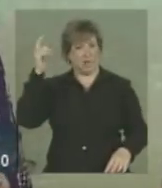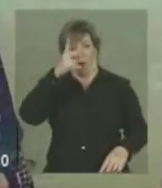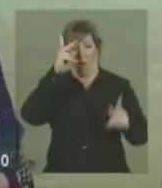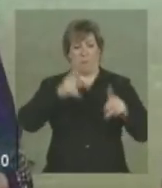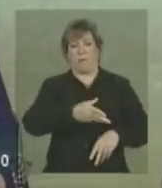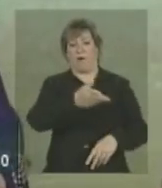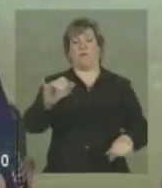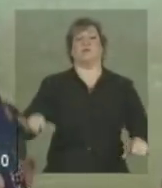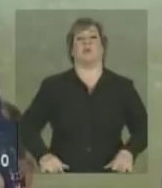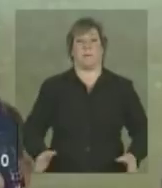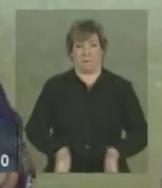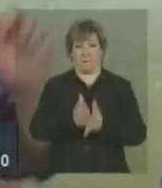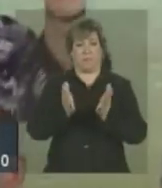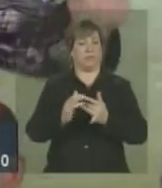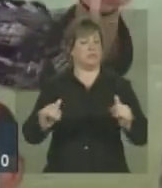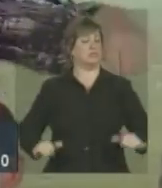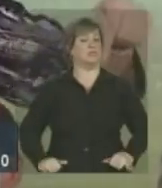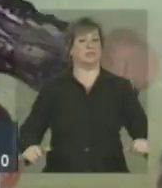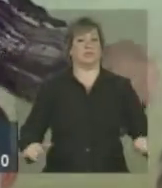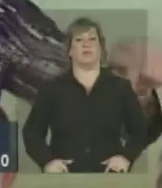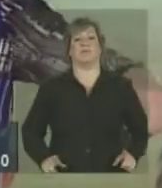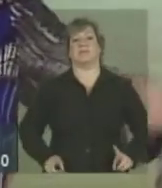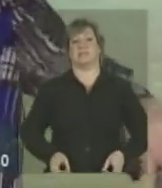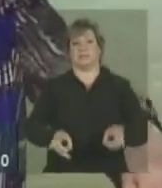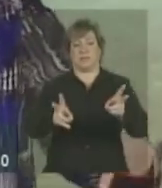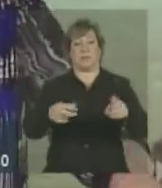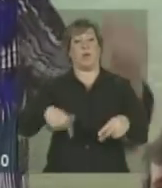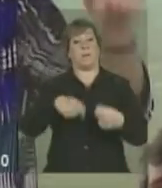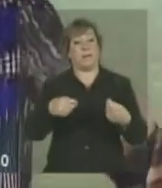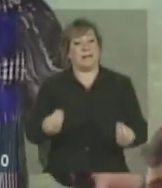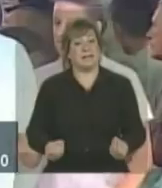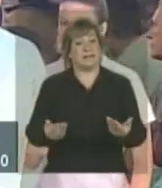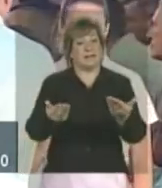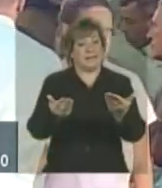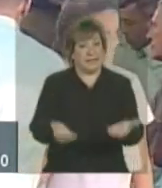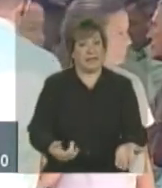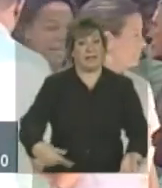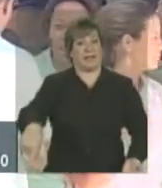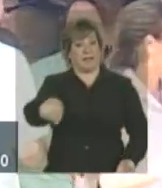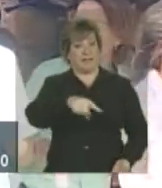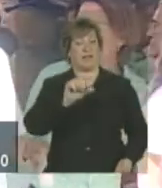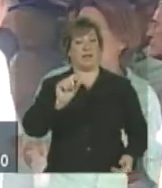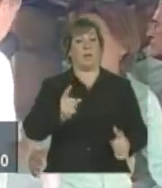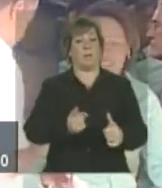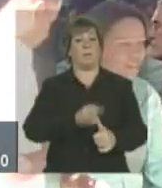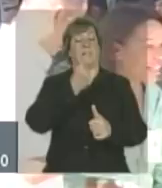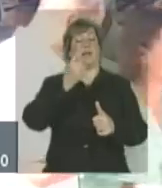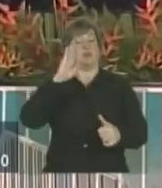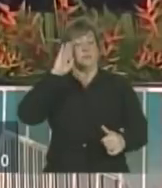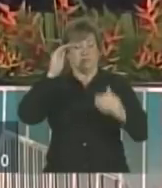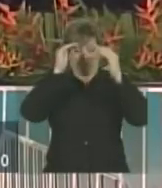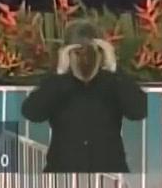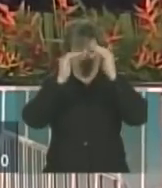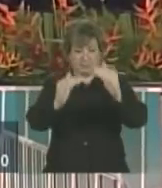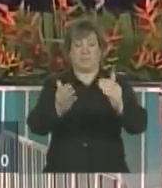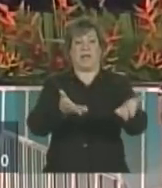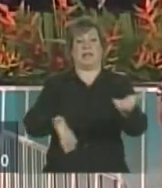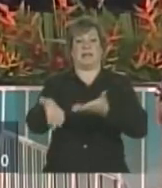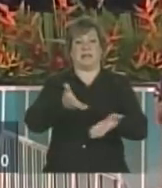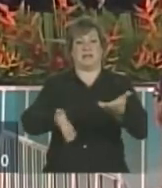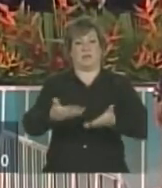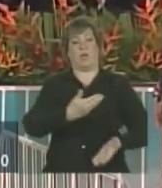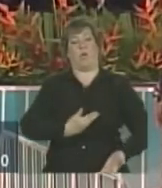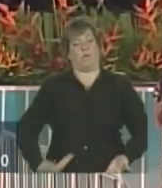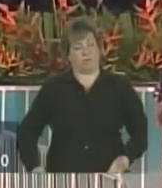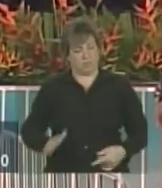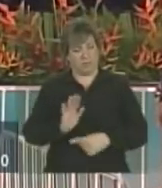população mais pobre desse país, que nós temos de dar a ela o primeiro lugar na atenção do